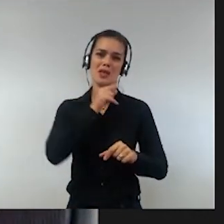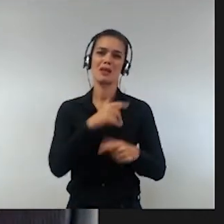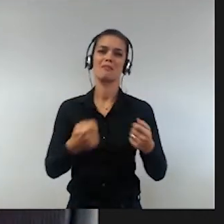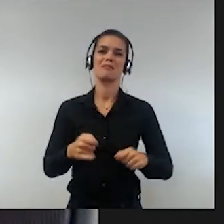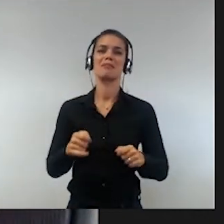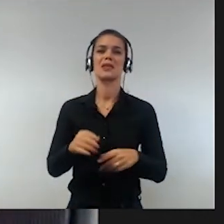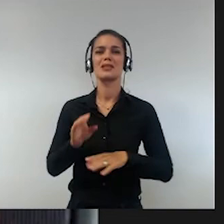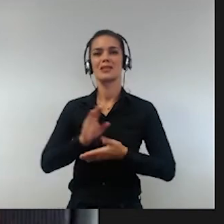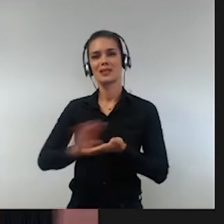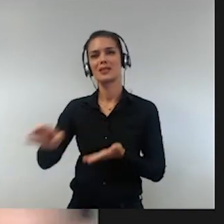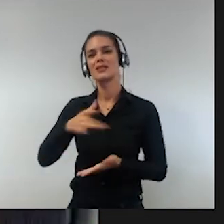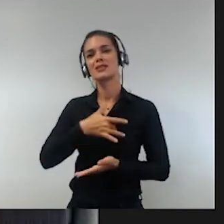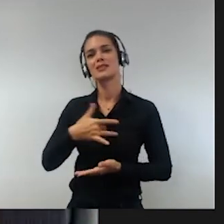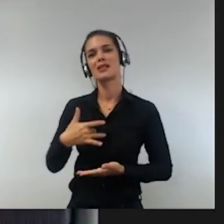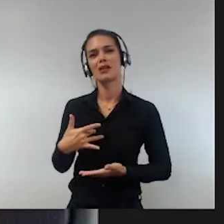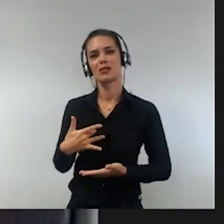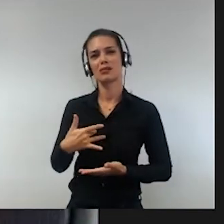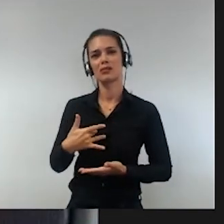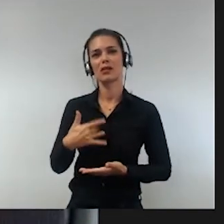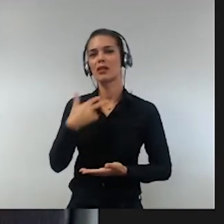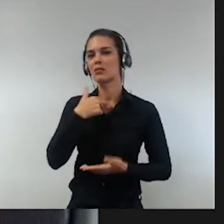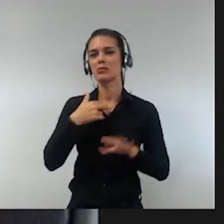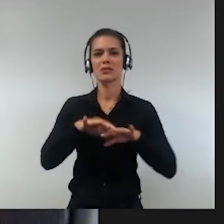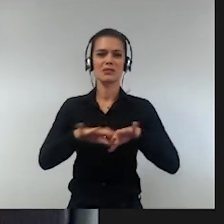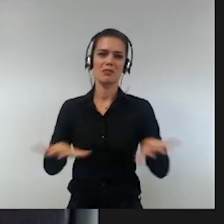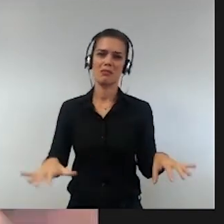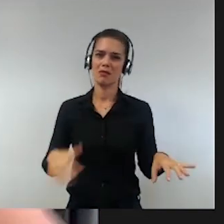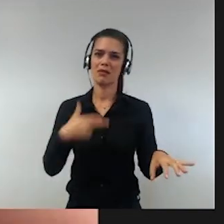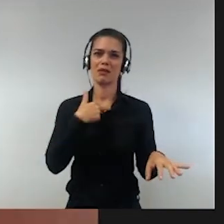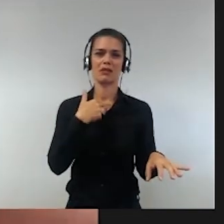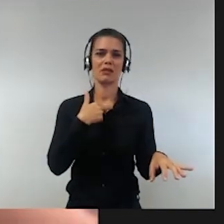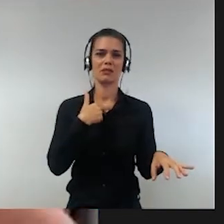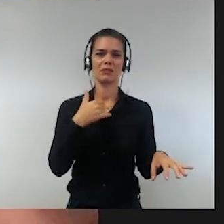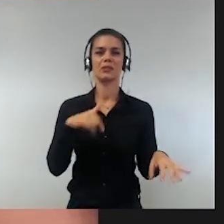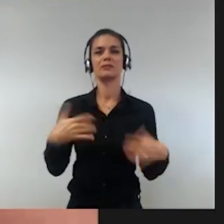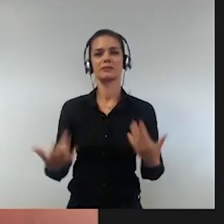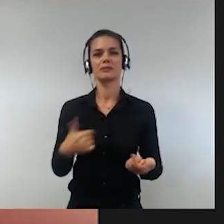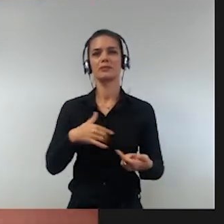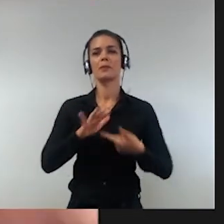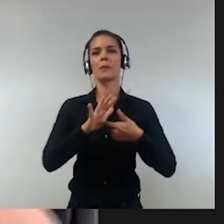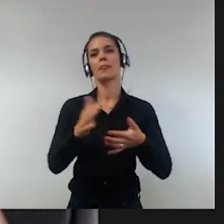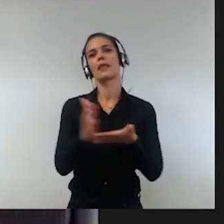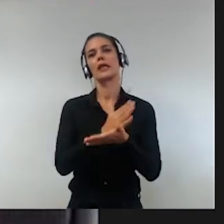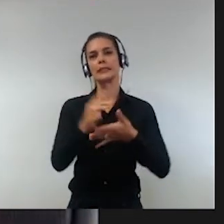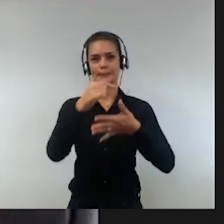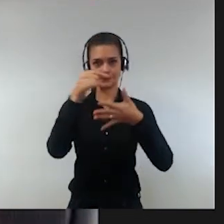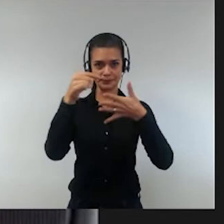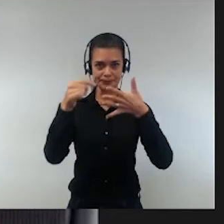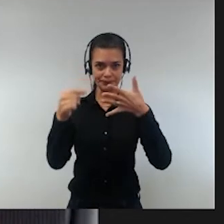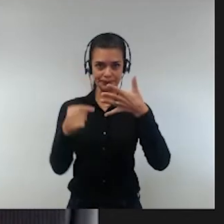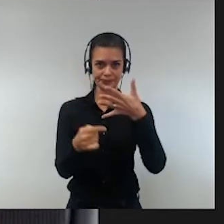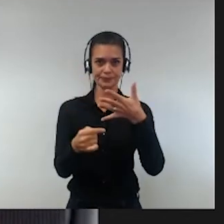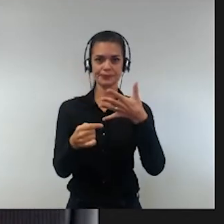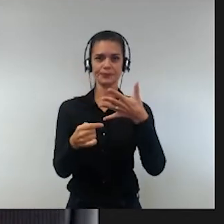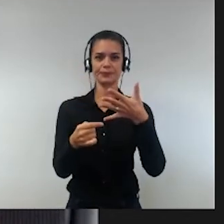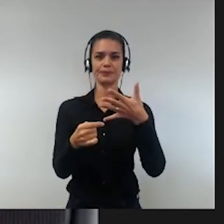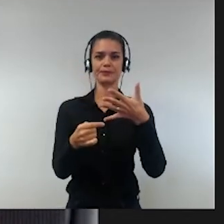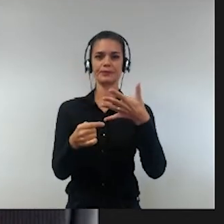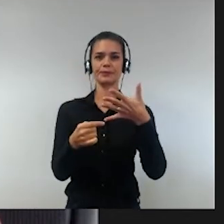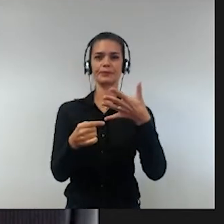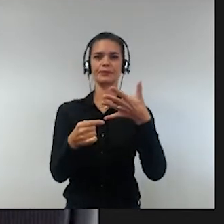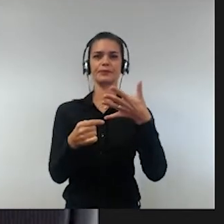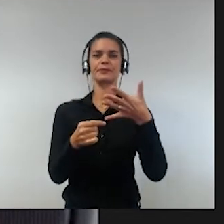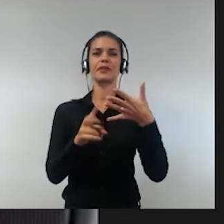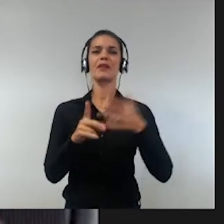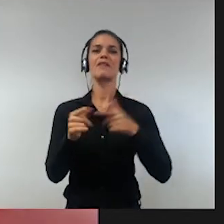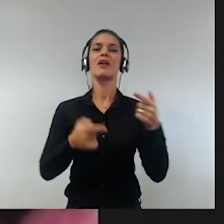saúde. Nós não podemos dissociar uma coisa da outra. Então, eu fiz aqui alguns apontamentos que tendem justamente